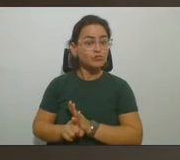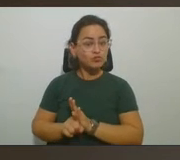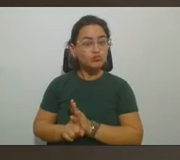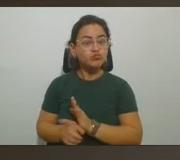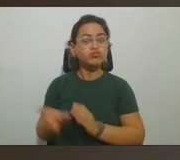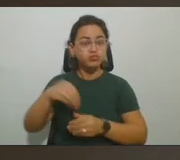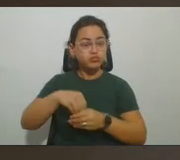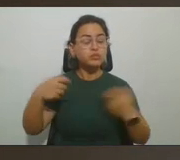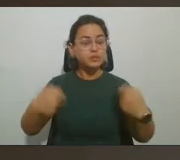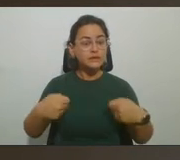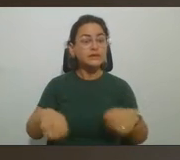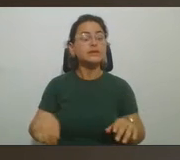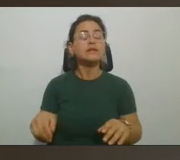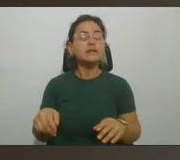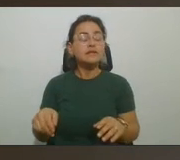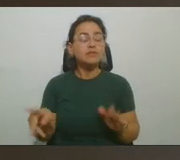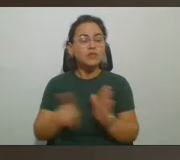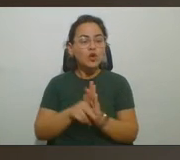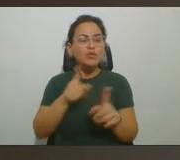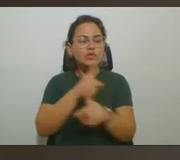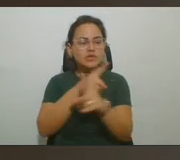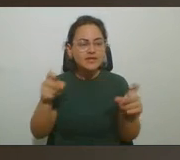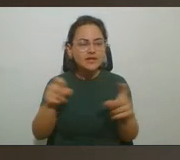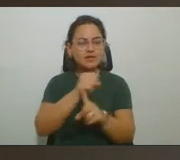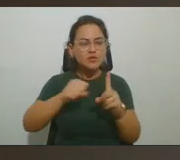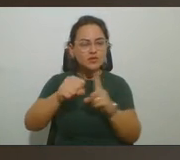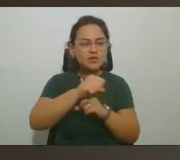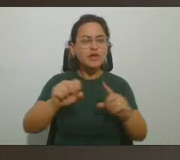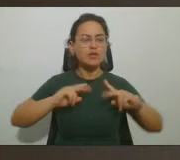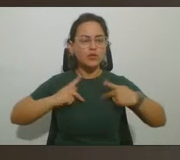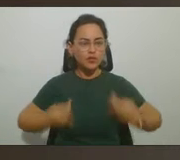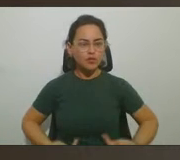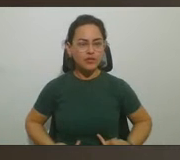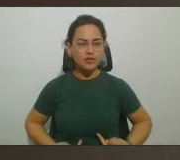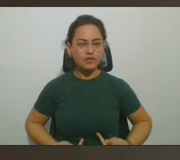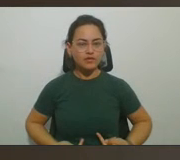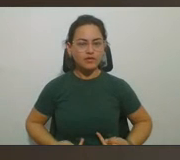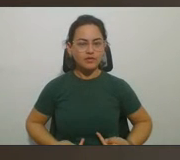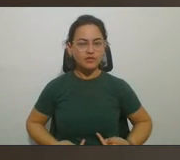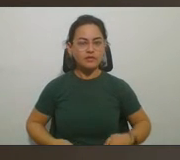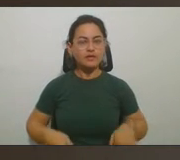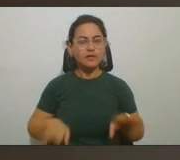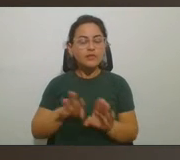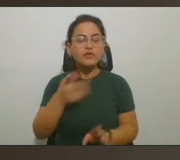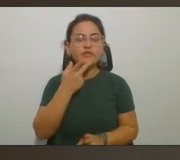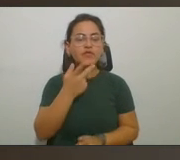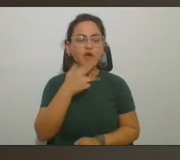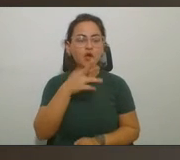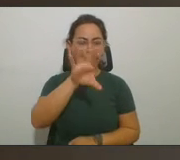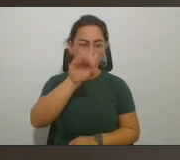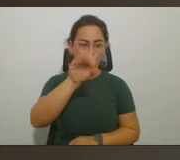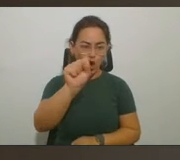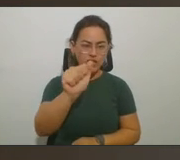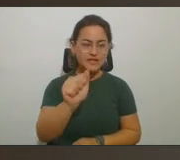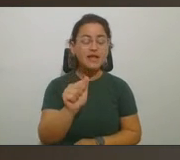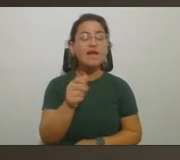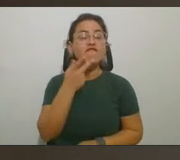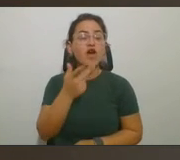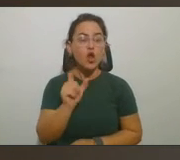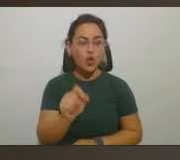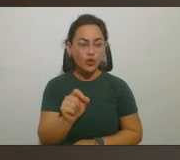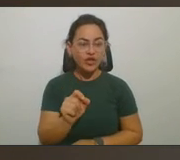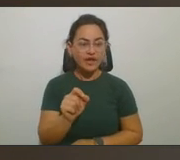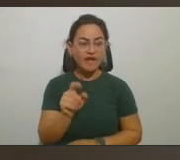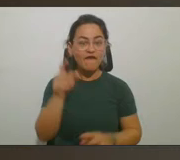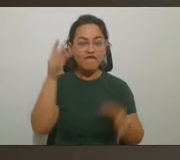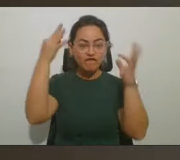das ciências sociais e humanas, e atualizou a discussão de Agamben. Rosa destaca em seu ensaio que o